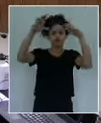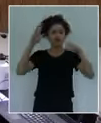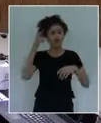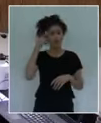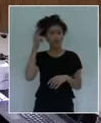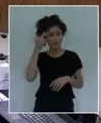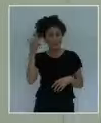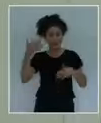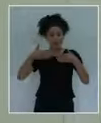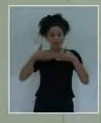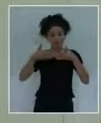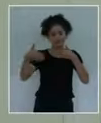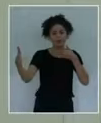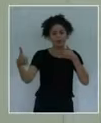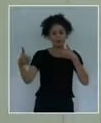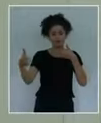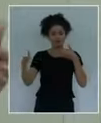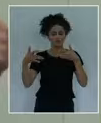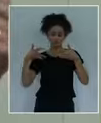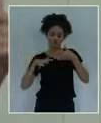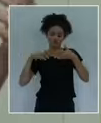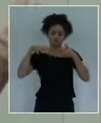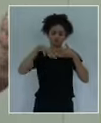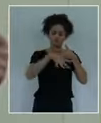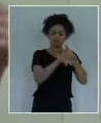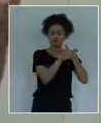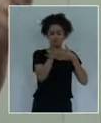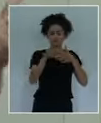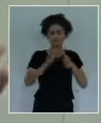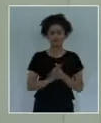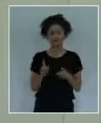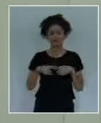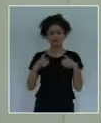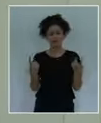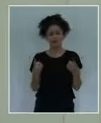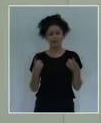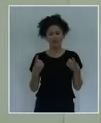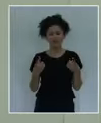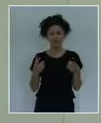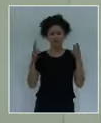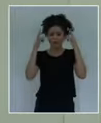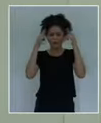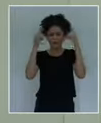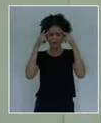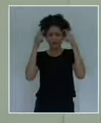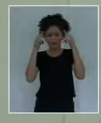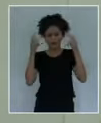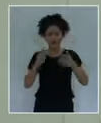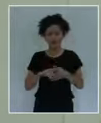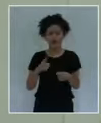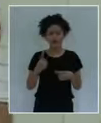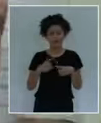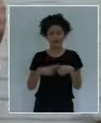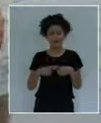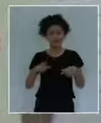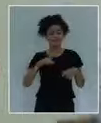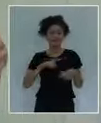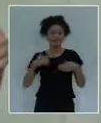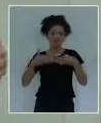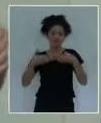não retém água nenhuma e ela nem vai passar água a mais do que vem. Ela simplesmente abre as